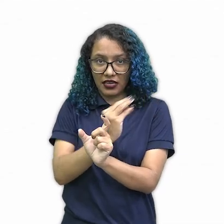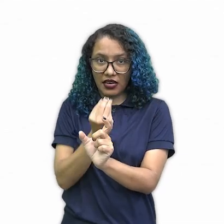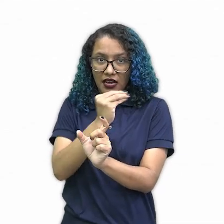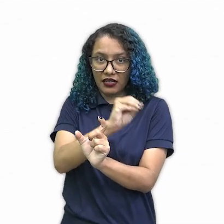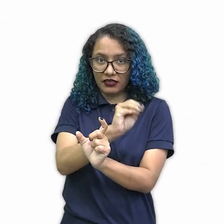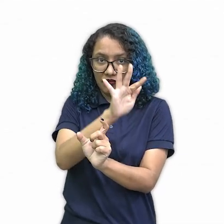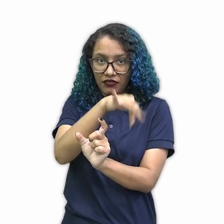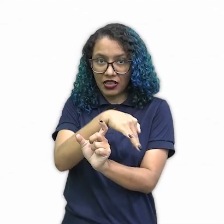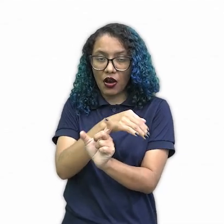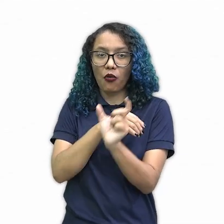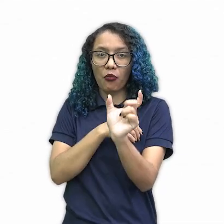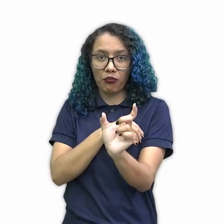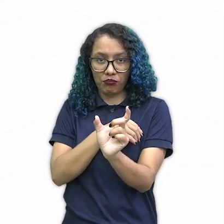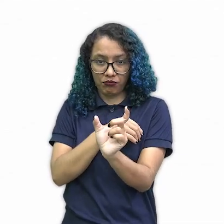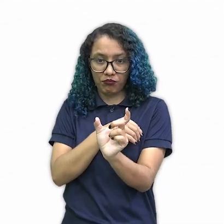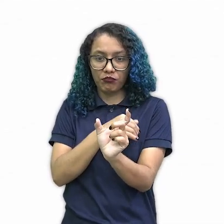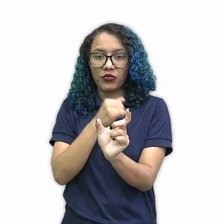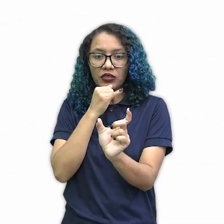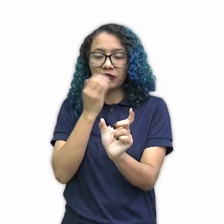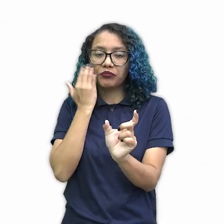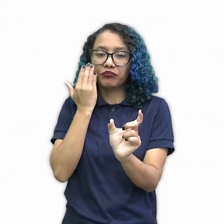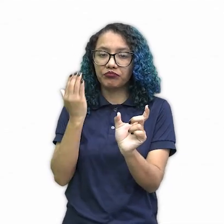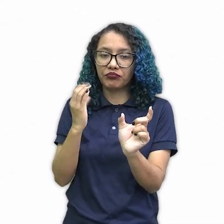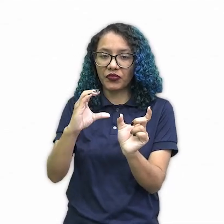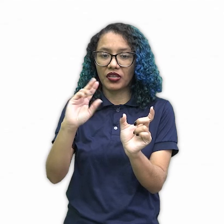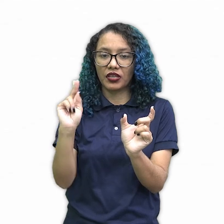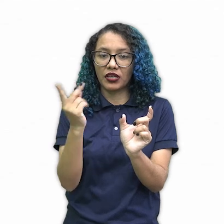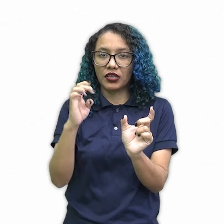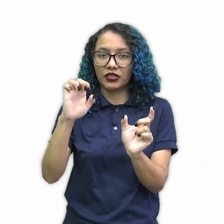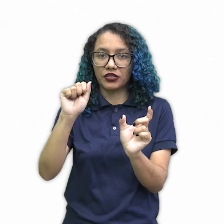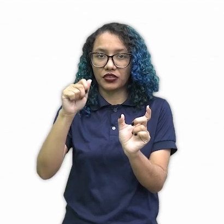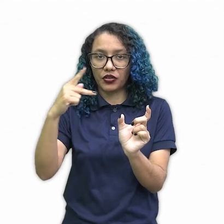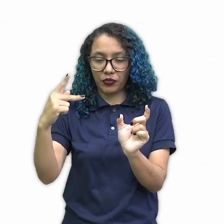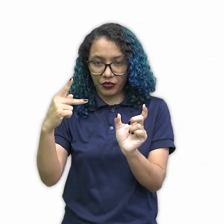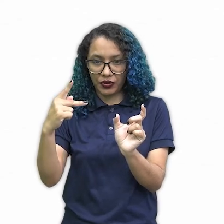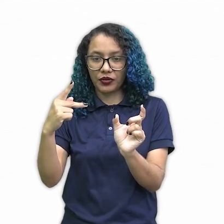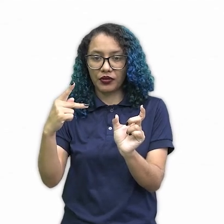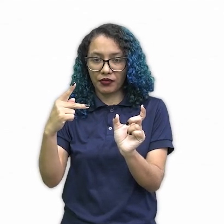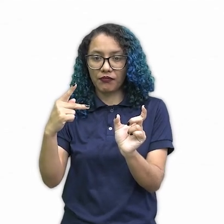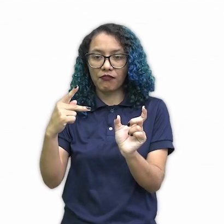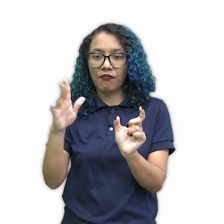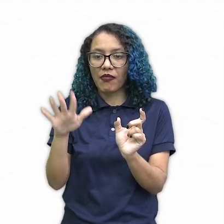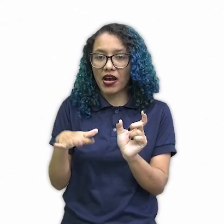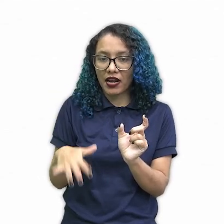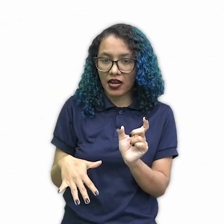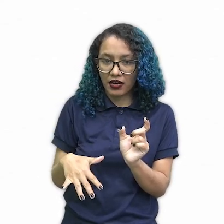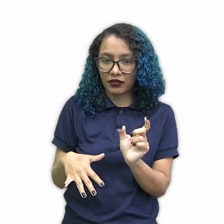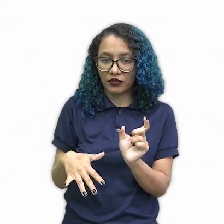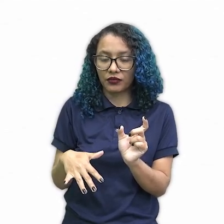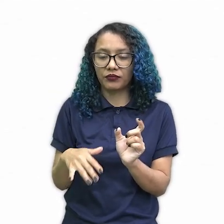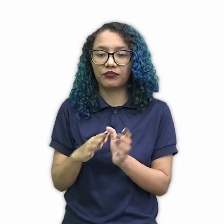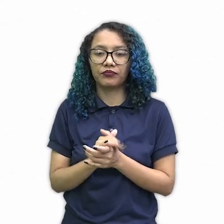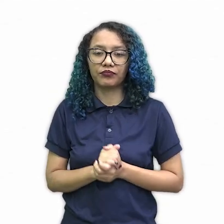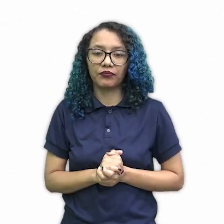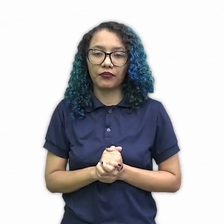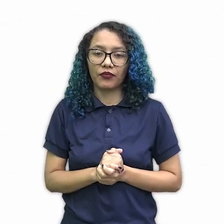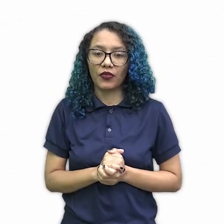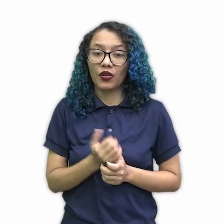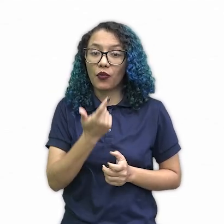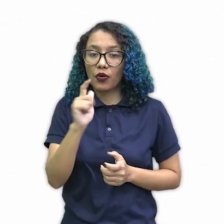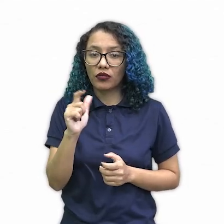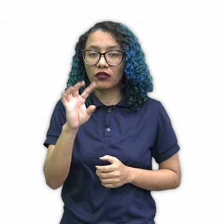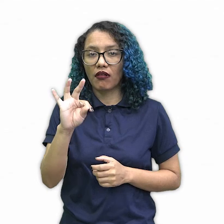ok? Então, cheap, barato, the cheapest, o mais